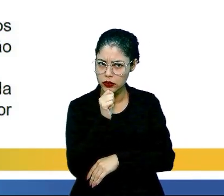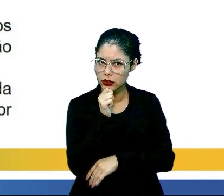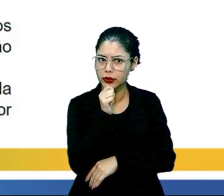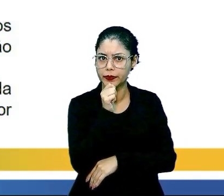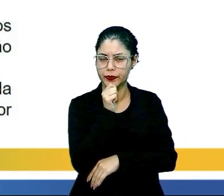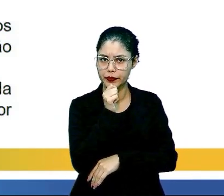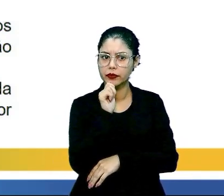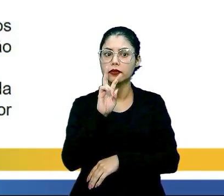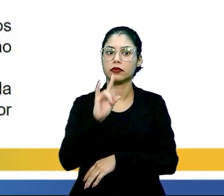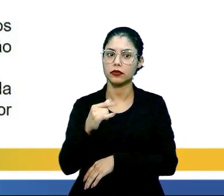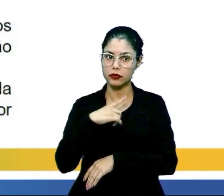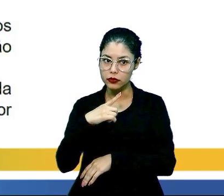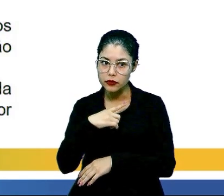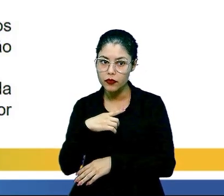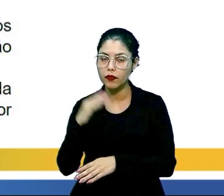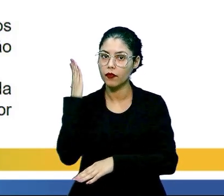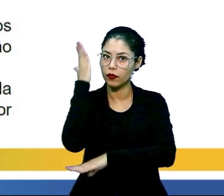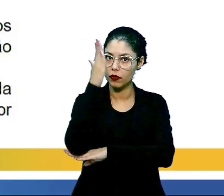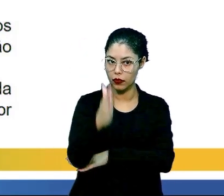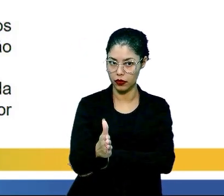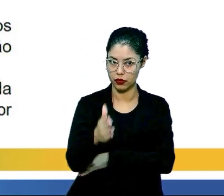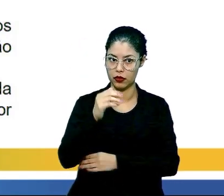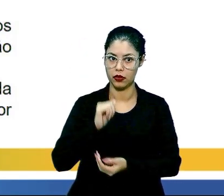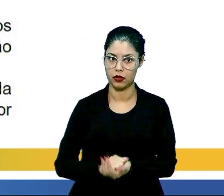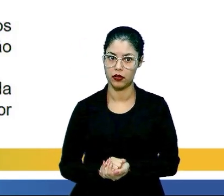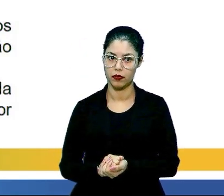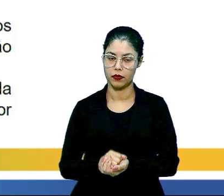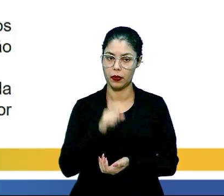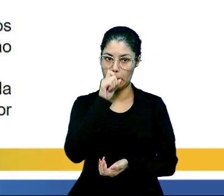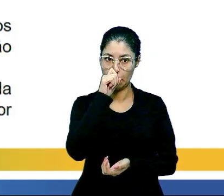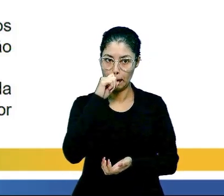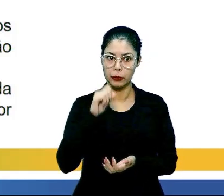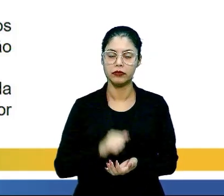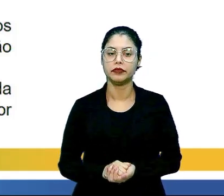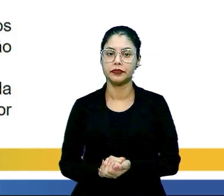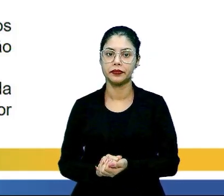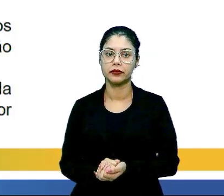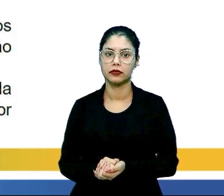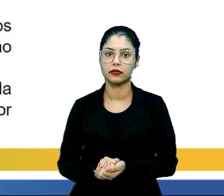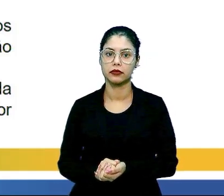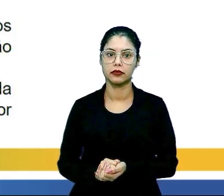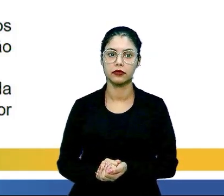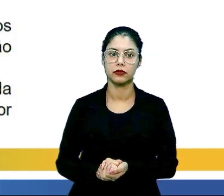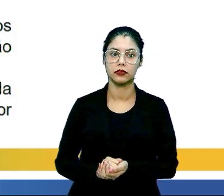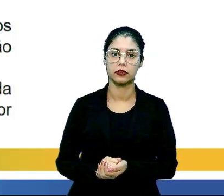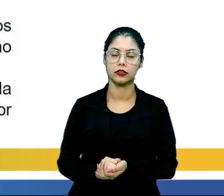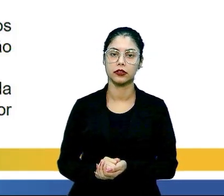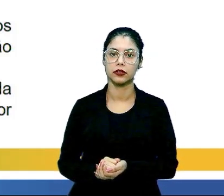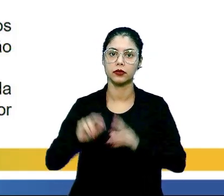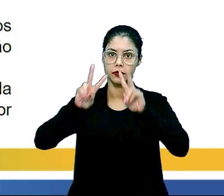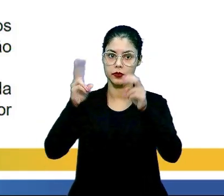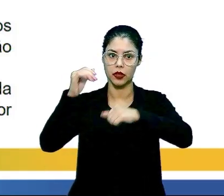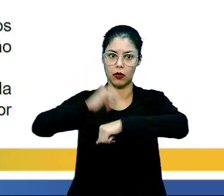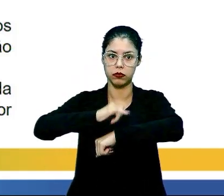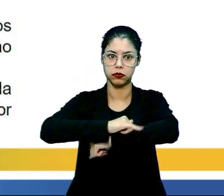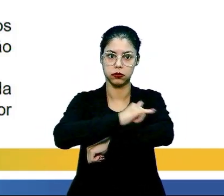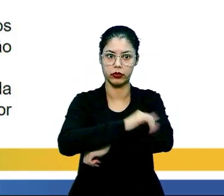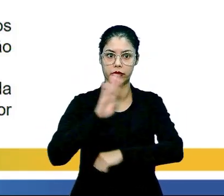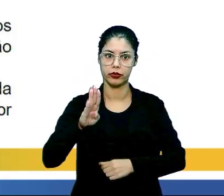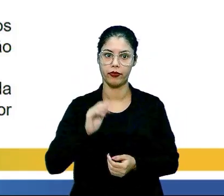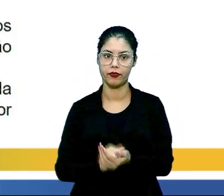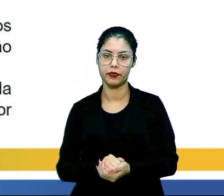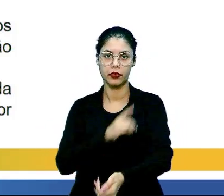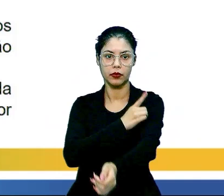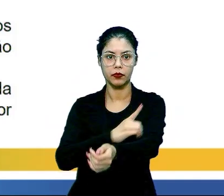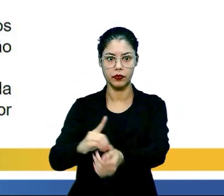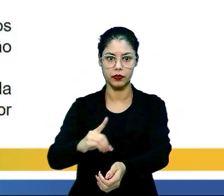alternativas vai ter sempre esse direcionamento, ó, a alternativa A tem ali já inicialmente abordando obesidade, B falando